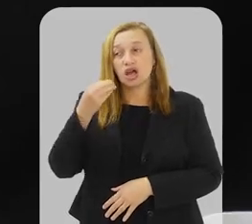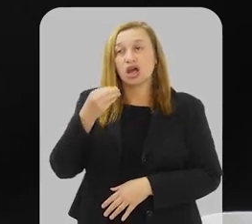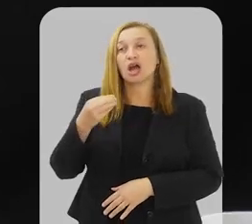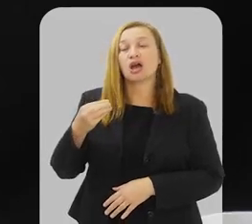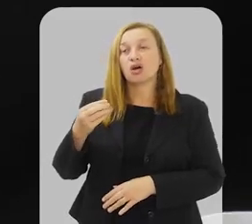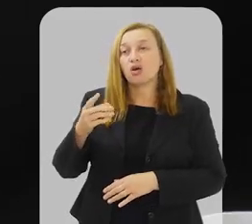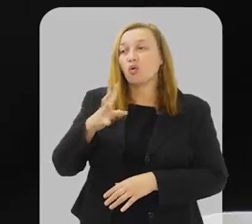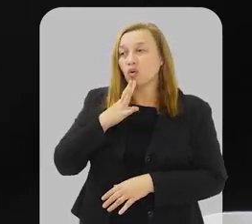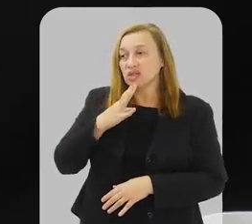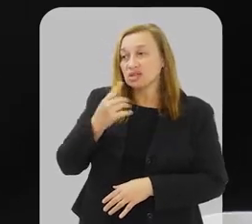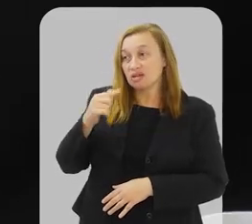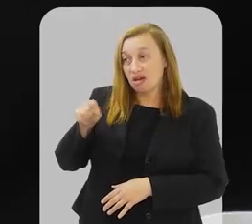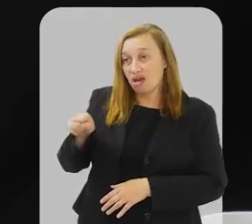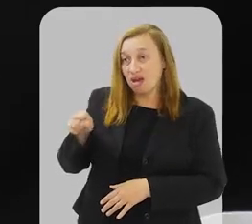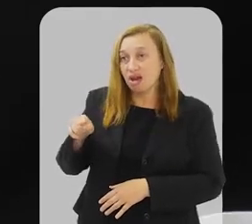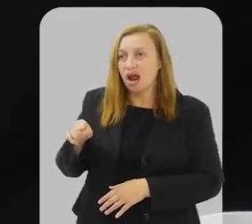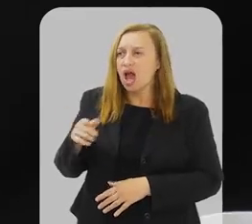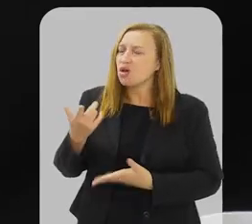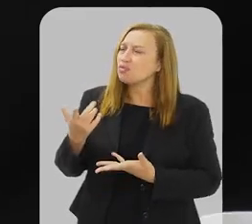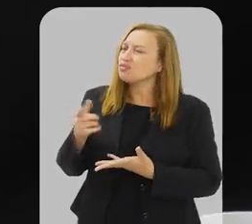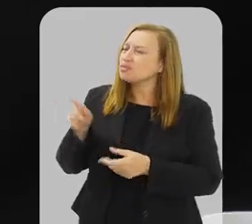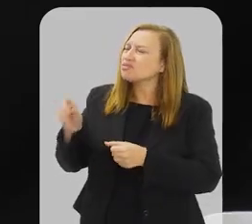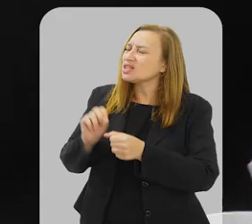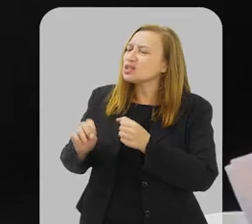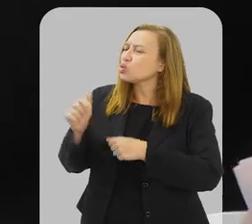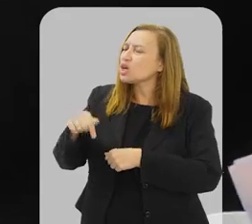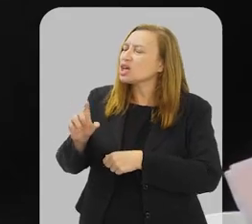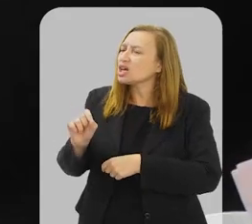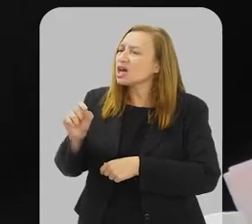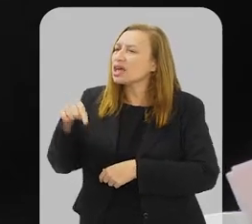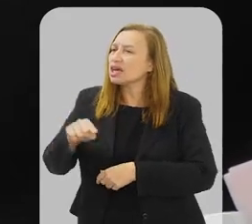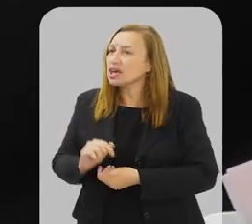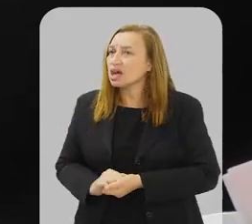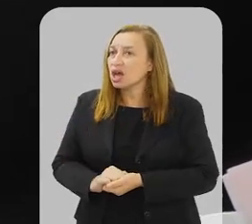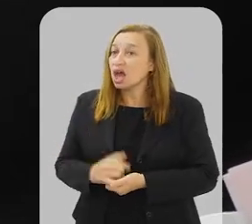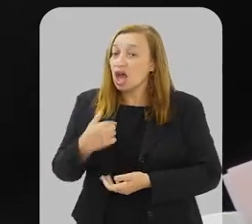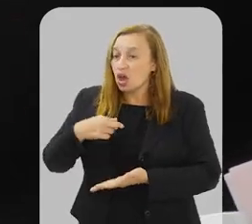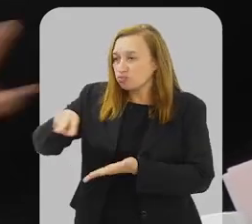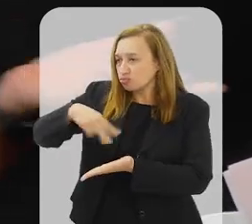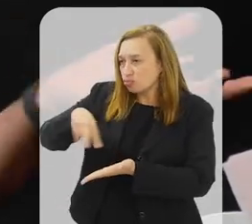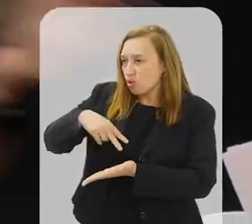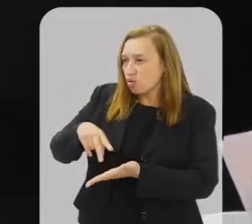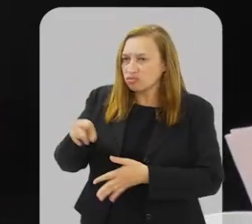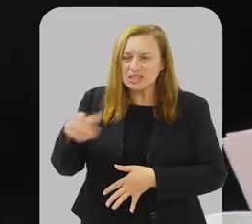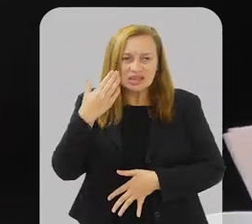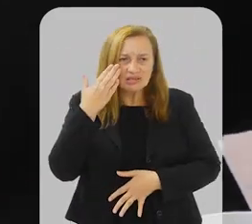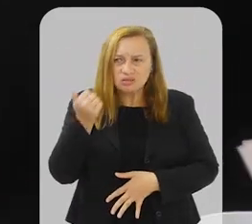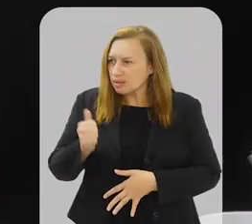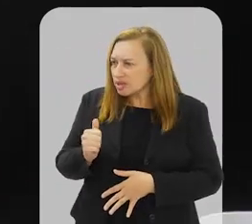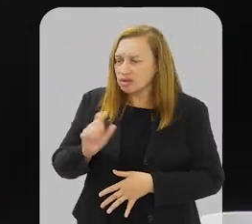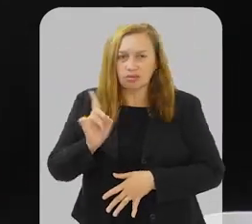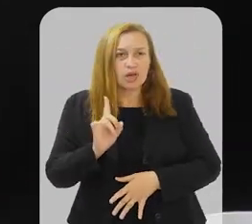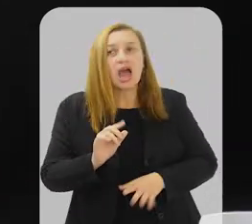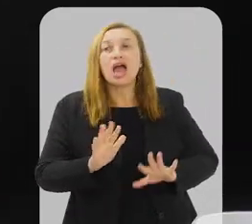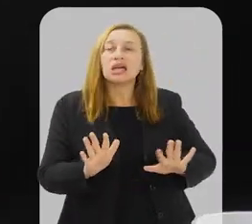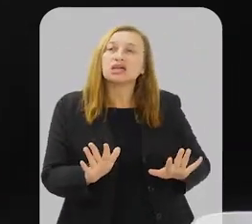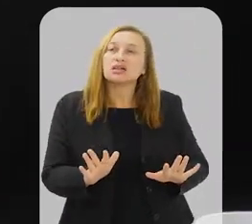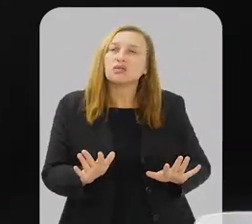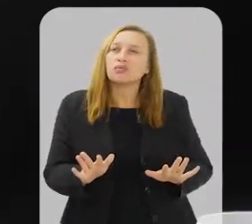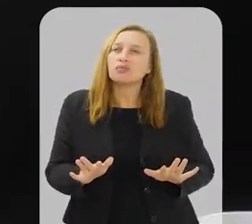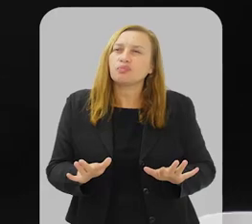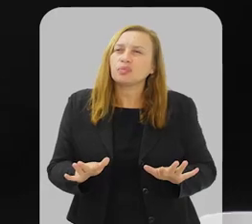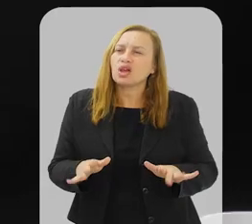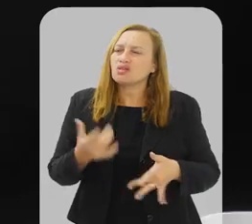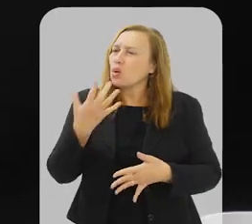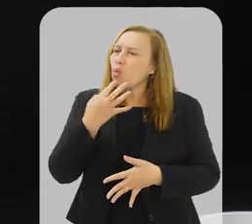e tal a gente trabalhava muito junto quando eu cheguei lá eu falei o senora que você tá fazendo aqui F eu sou coreógrafo ess é balarin eu sou mas eu não sabia e aí eu fui aprovado eu